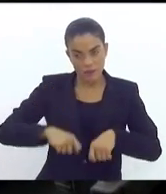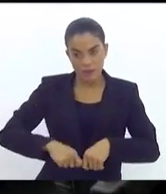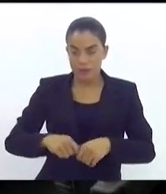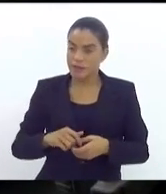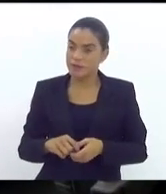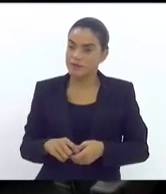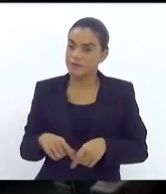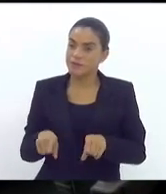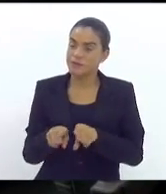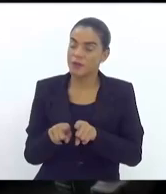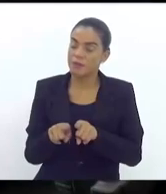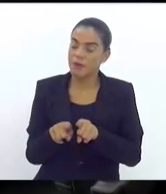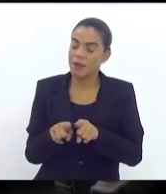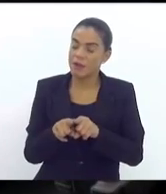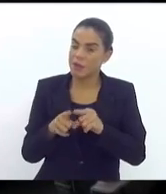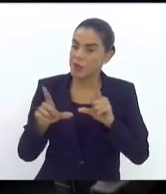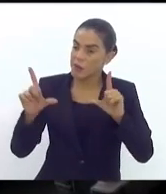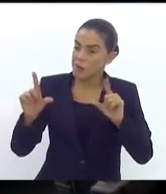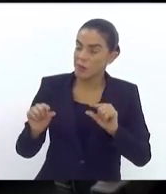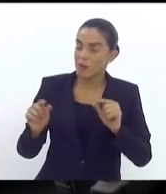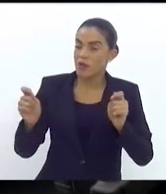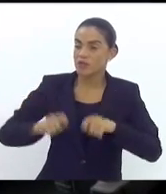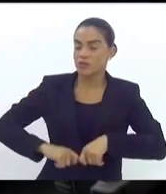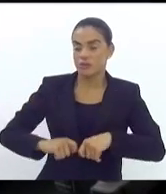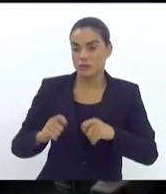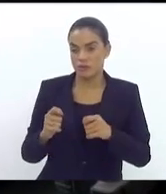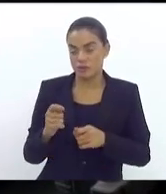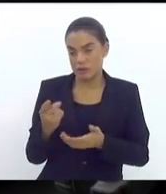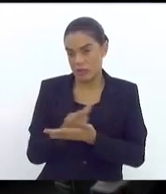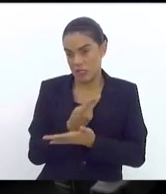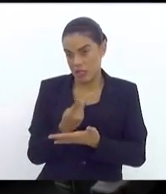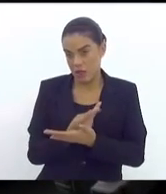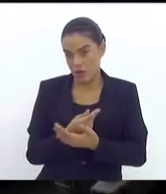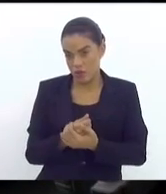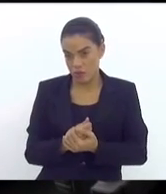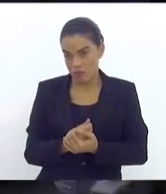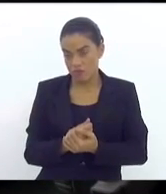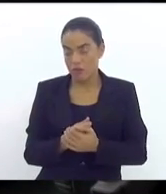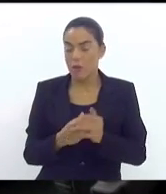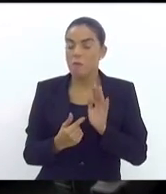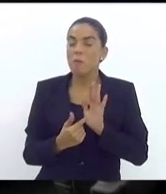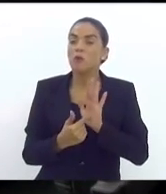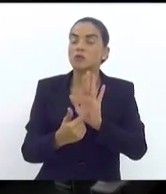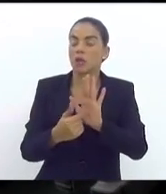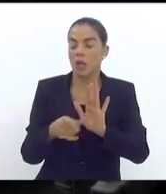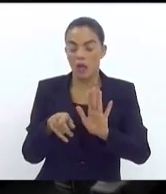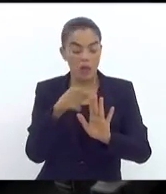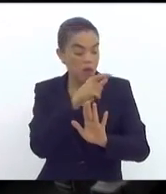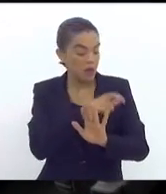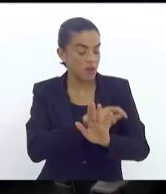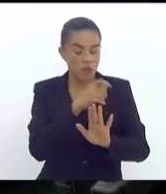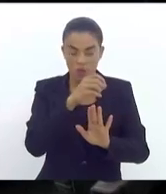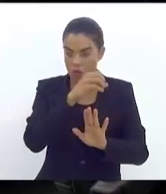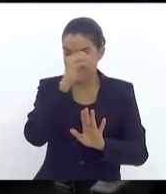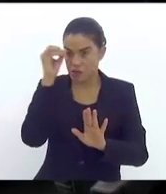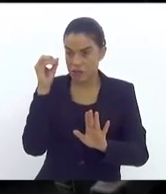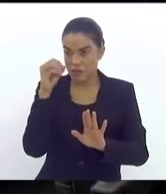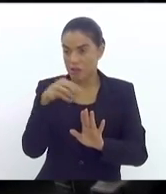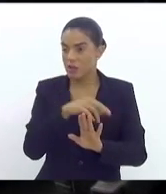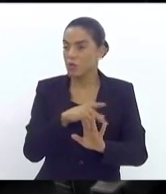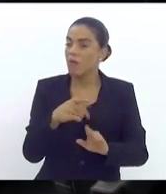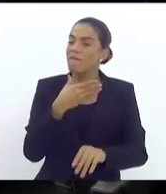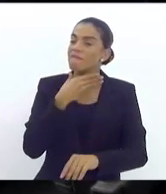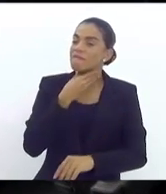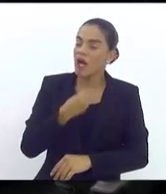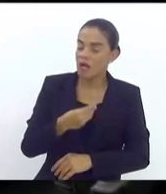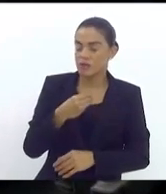reconhecido, reduzindo ao máximo a chance de erro, de que se aponte um inocente, um falso positivo, e que não seja uma questão